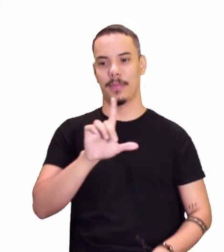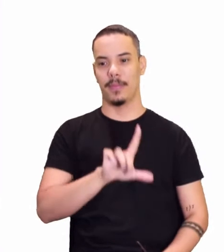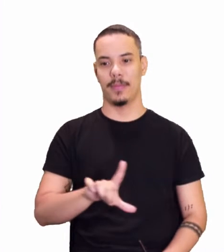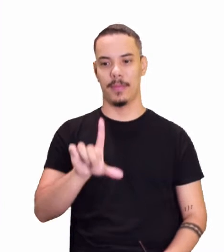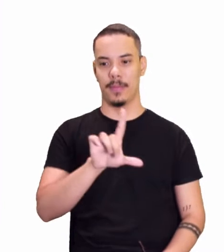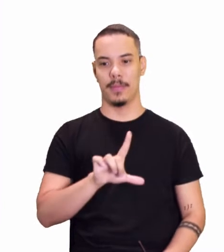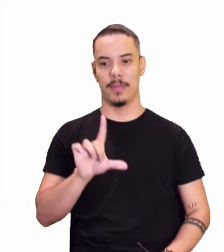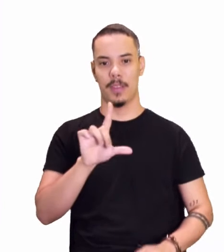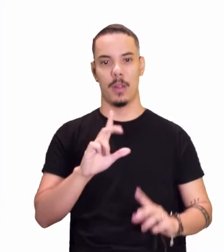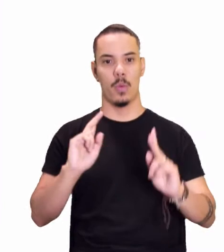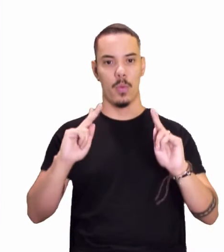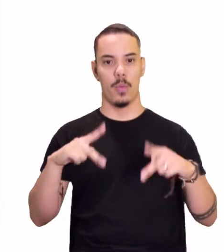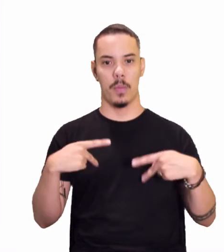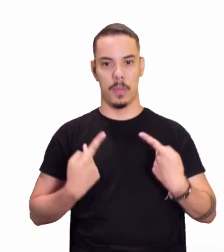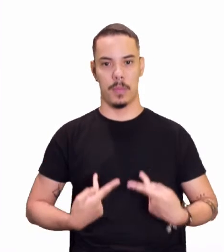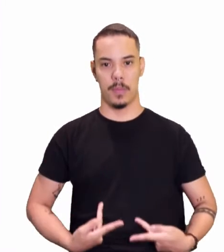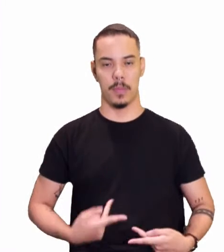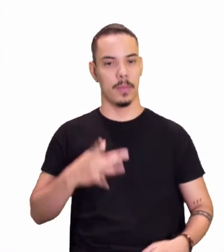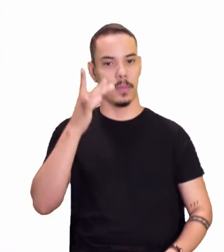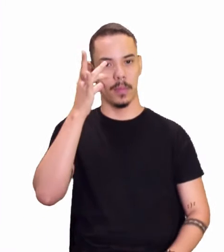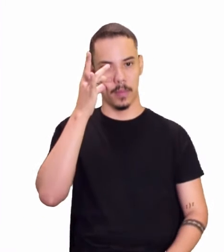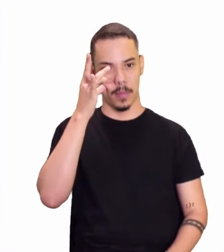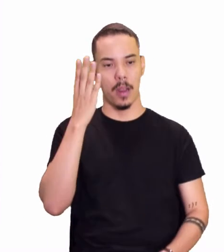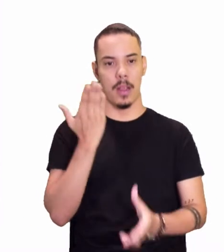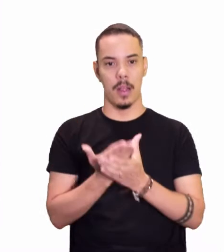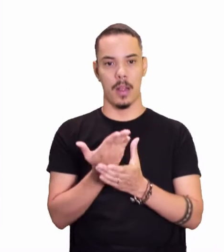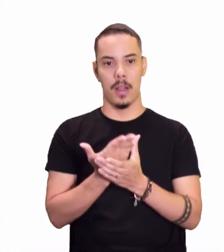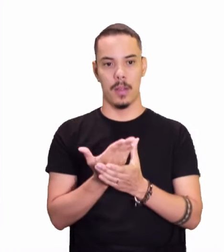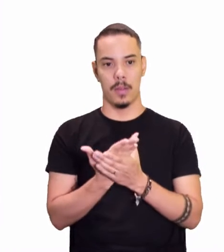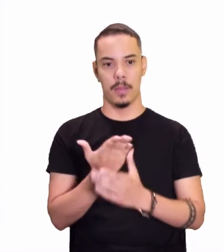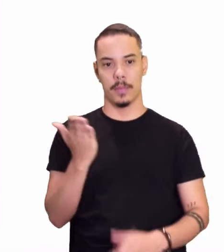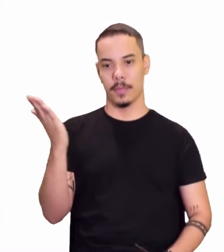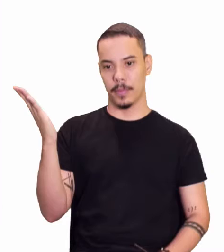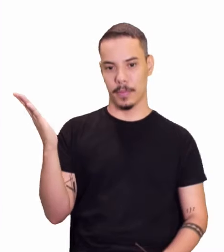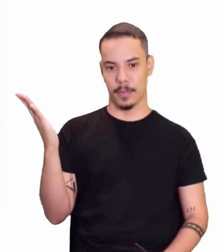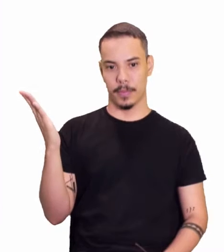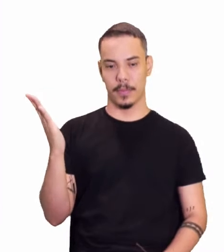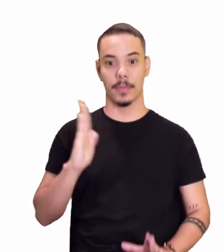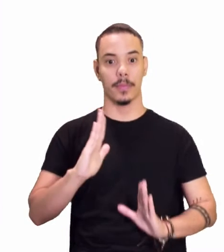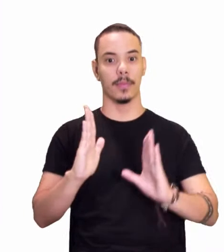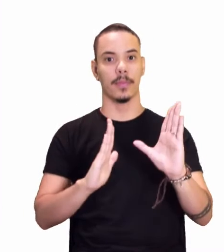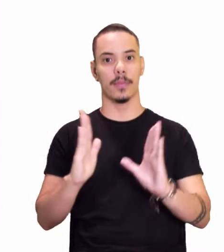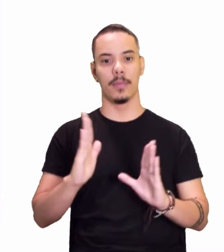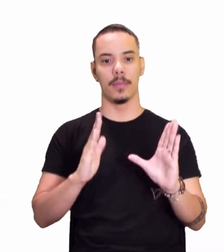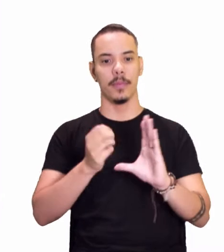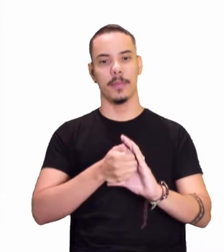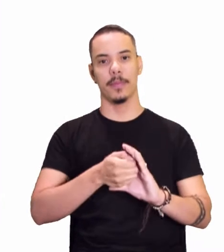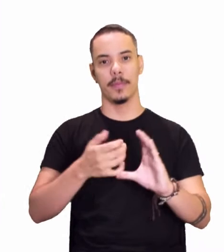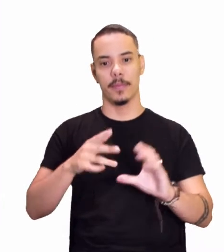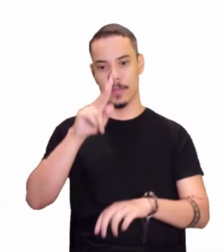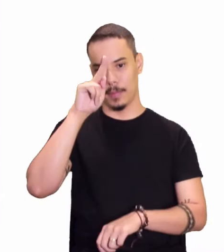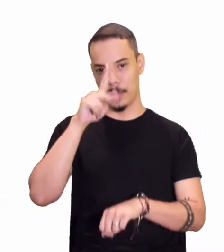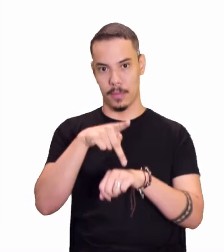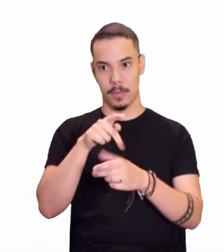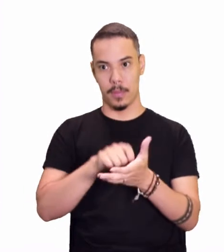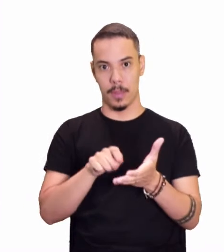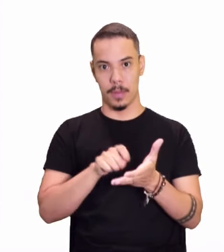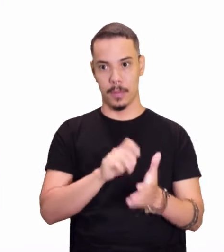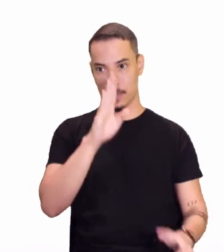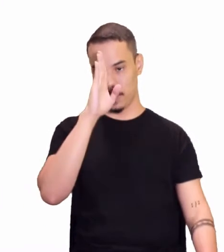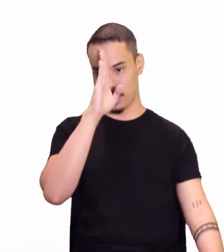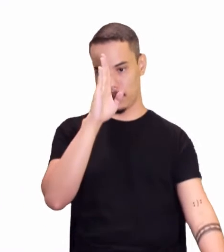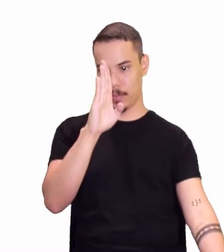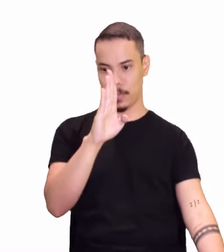literatura humanismo, aula 41.1. Período, característica, autores e